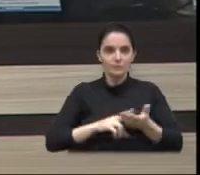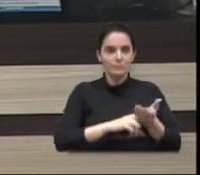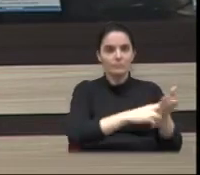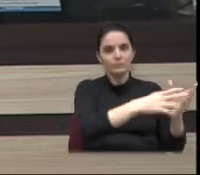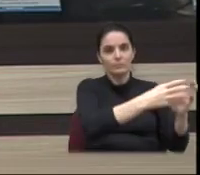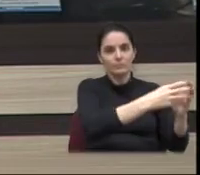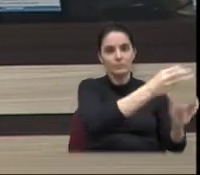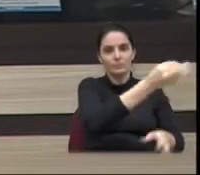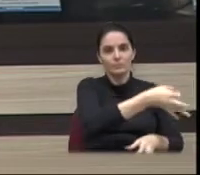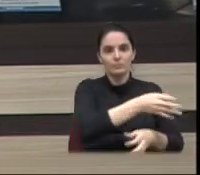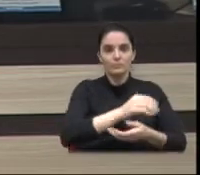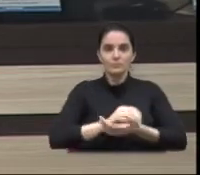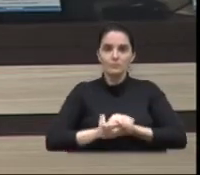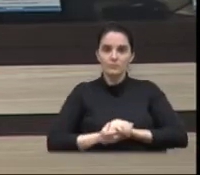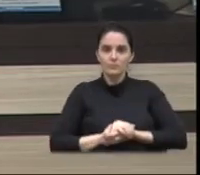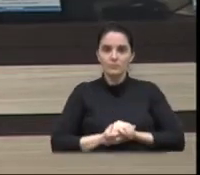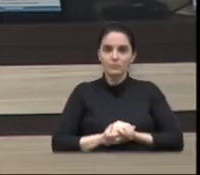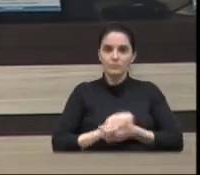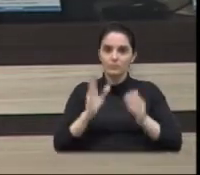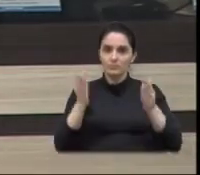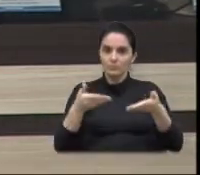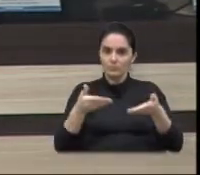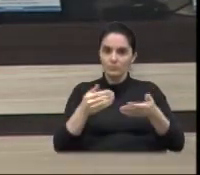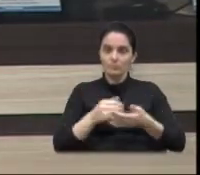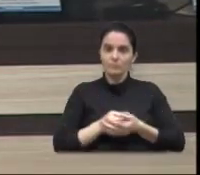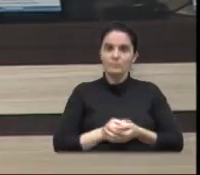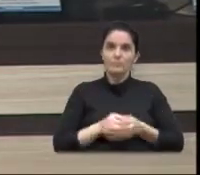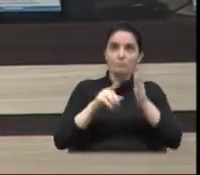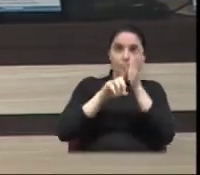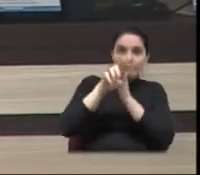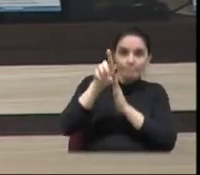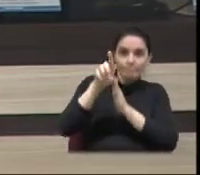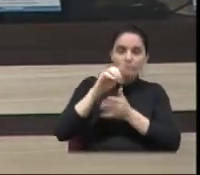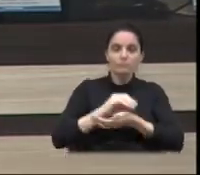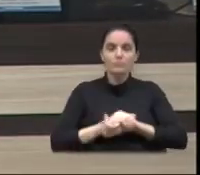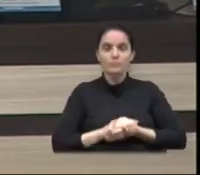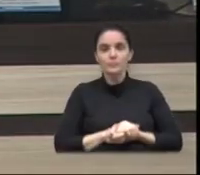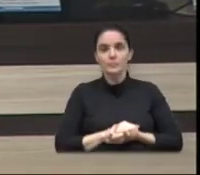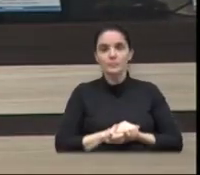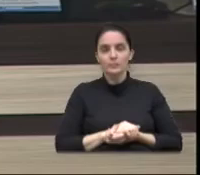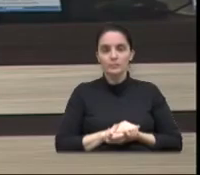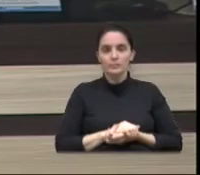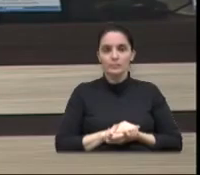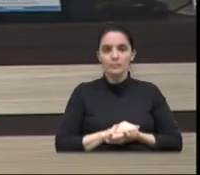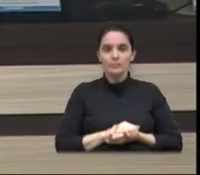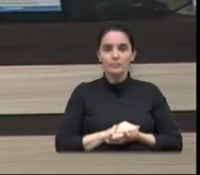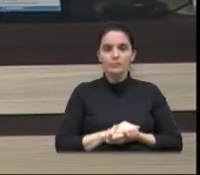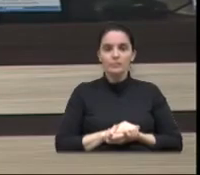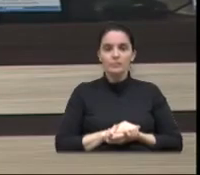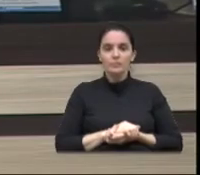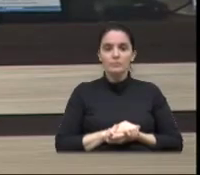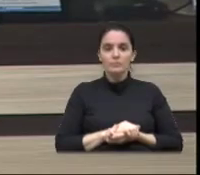Encaminhe-se às comissões. Entraremos nos requerimentos, senhor presidente. Pois não.